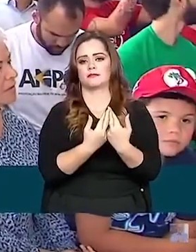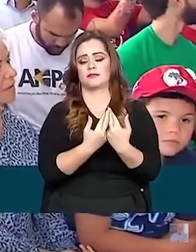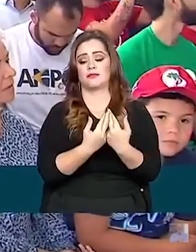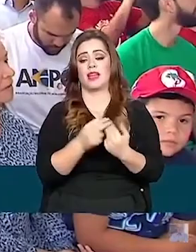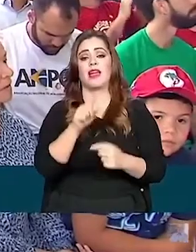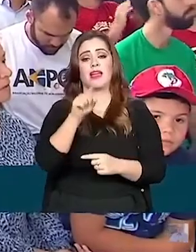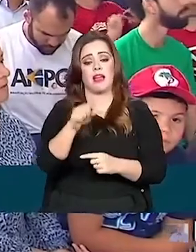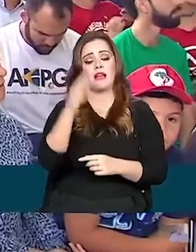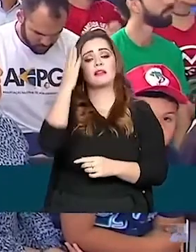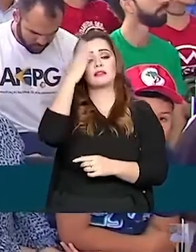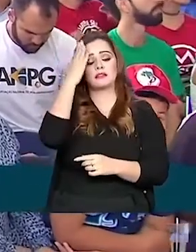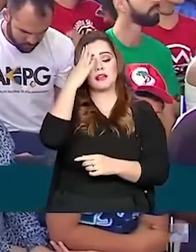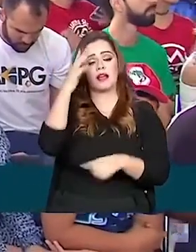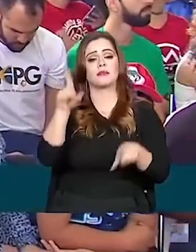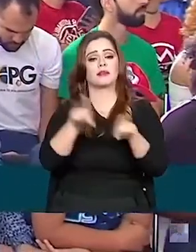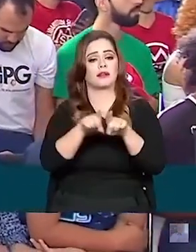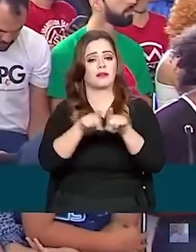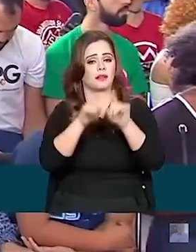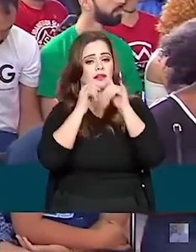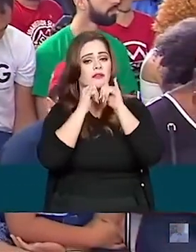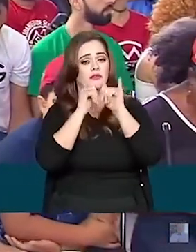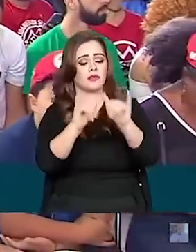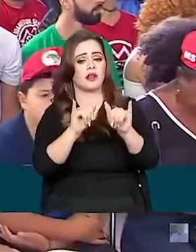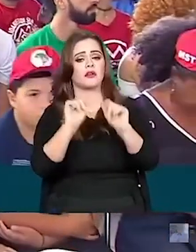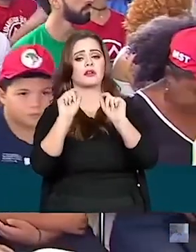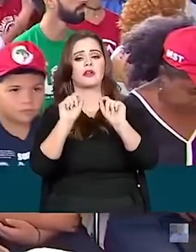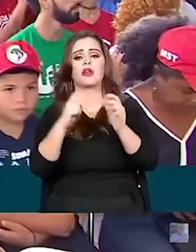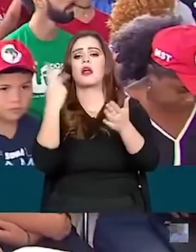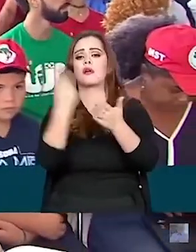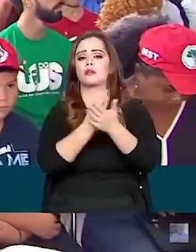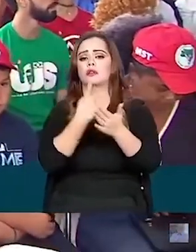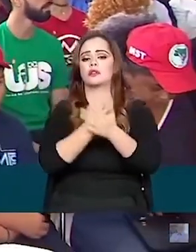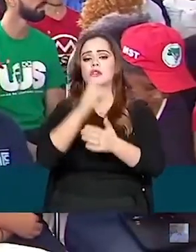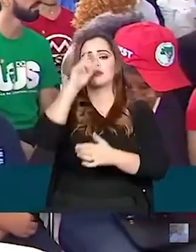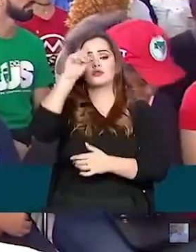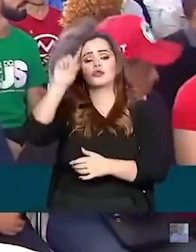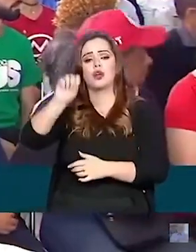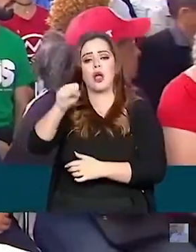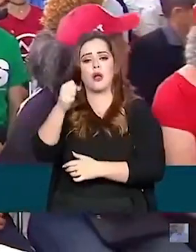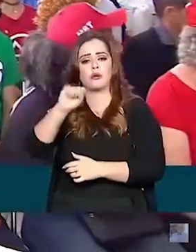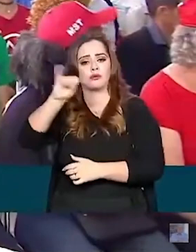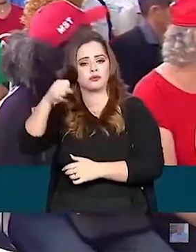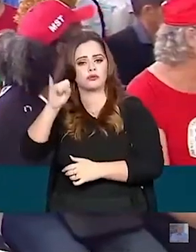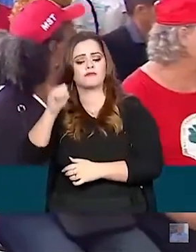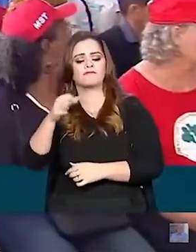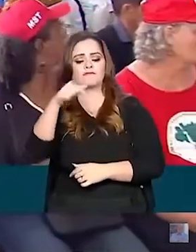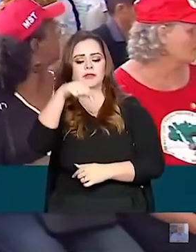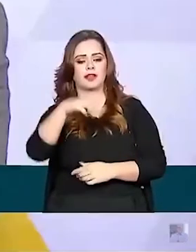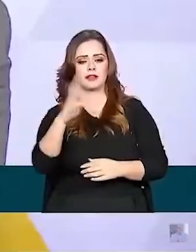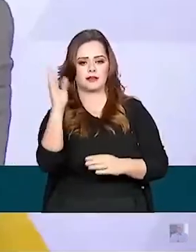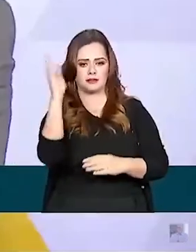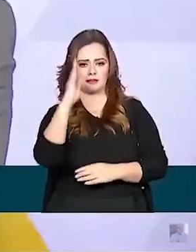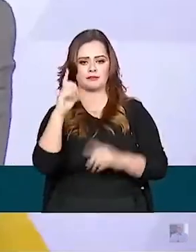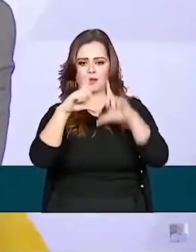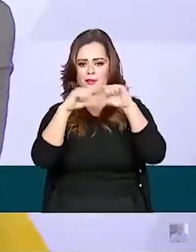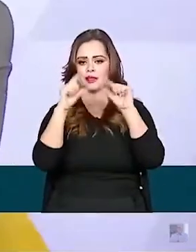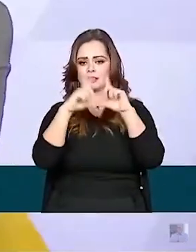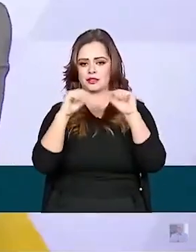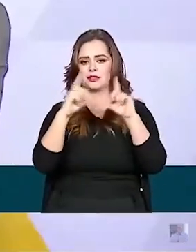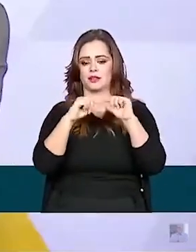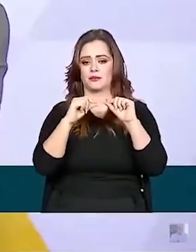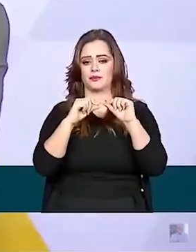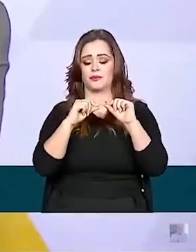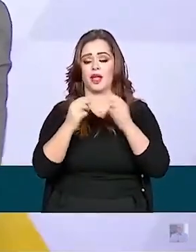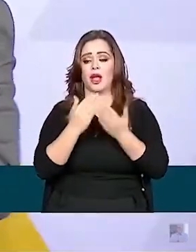E vocês sabem da notícia do que aconteceu no dia 8 de janeiro aqui em Brasília, no momento